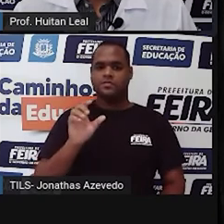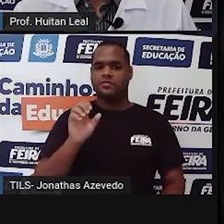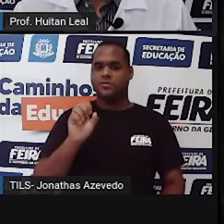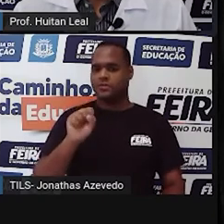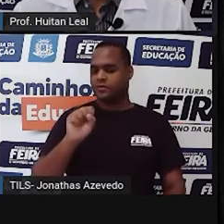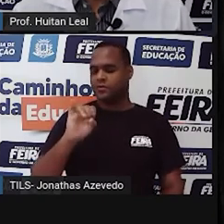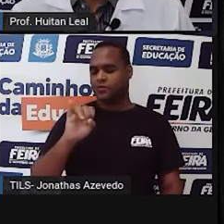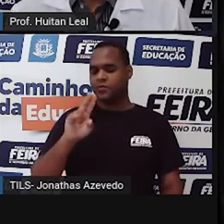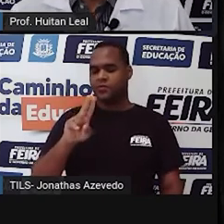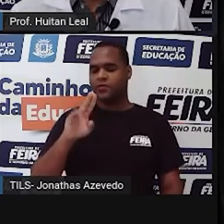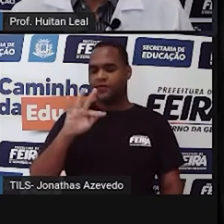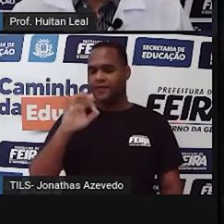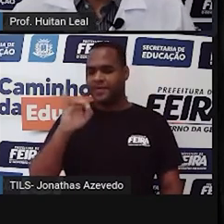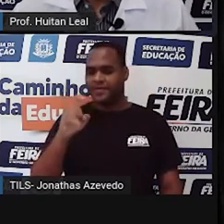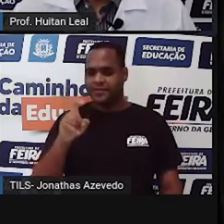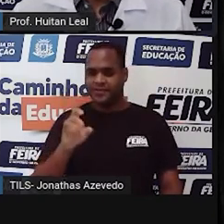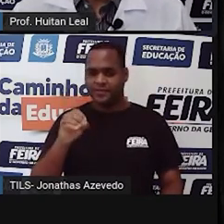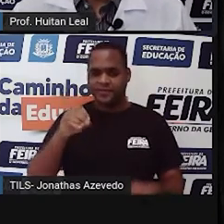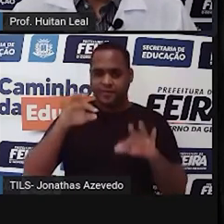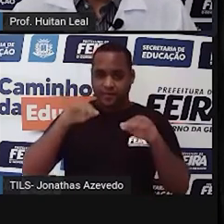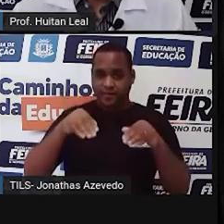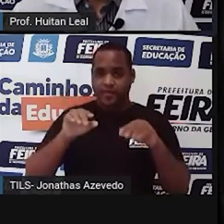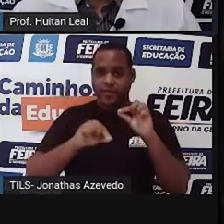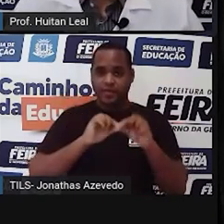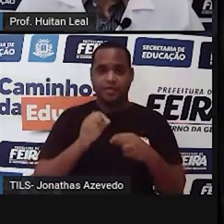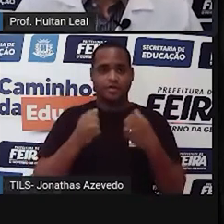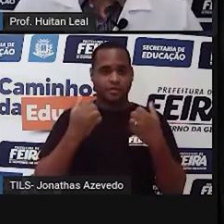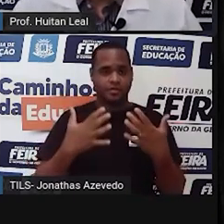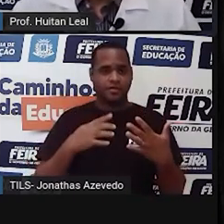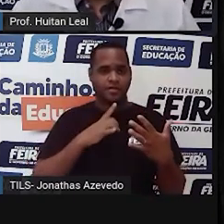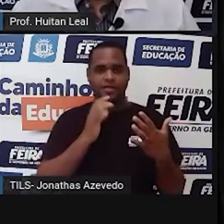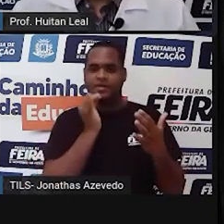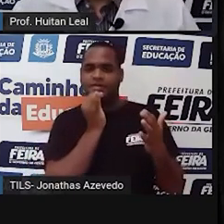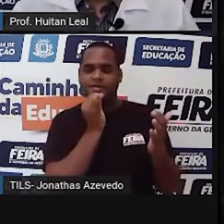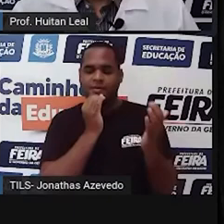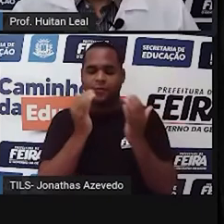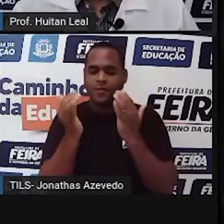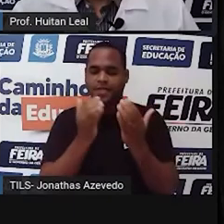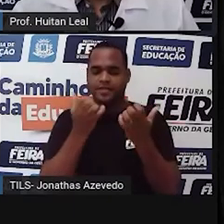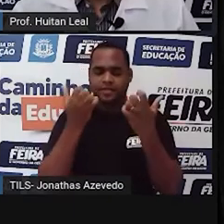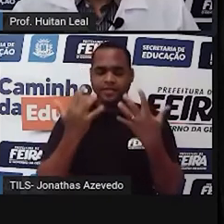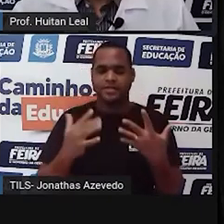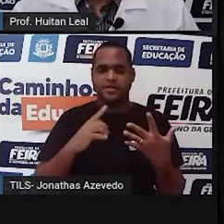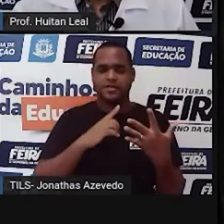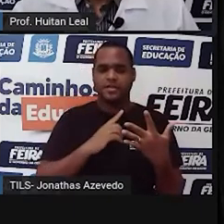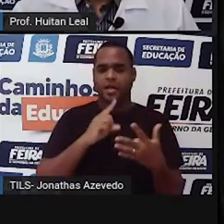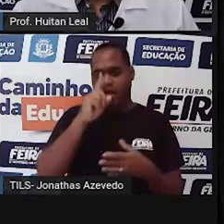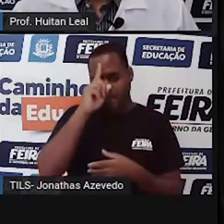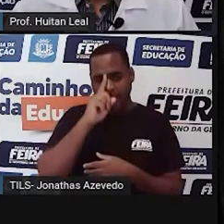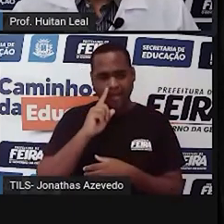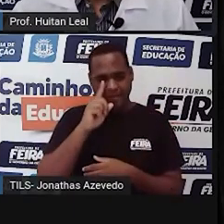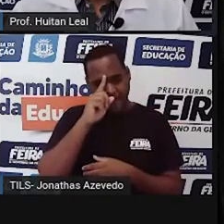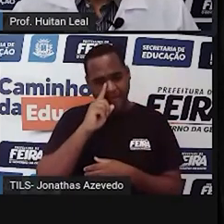é a partezinha que vem no final. Observem que em um dos exemplos existe aí em amarelo